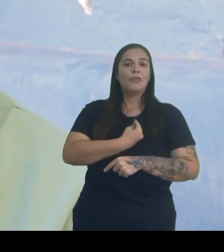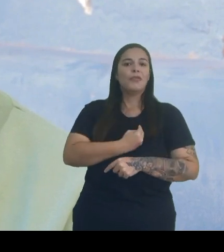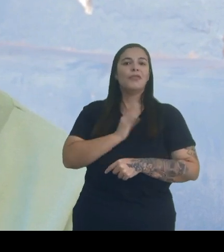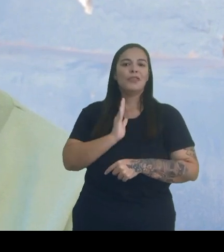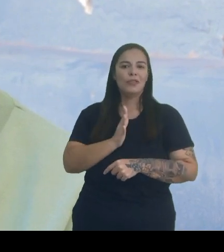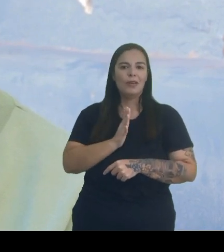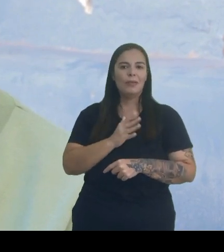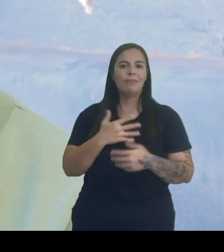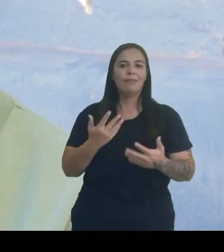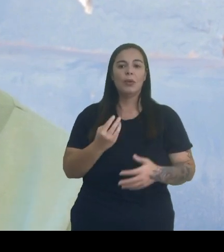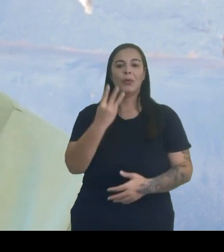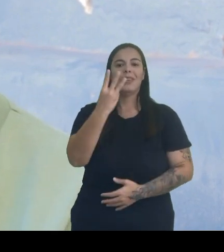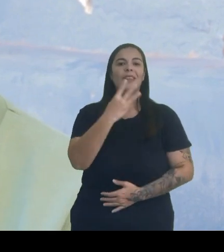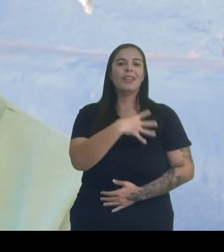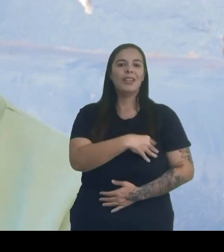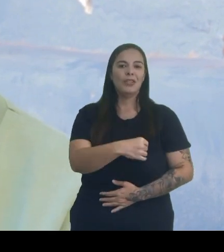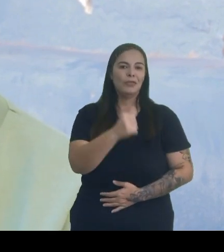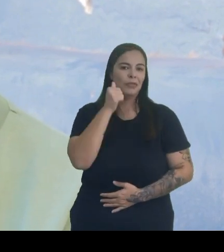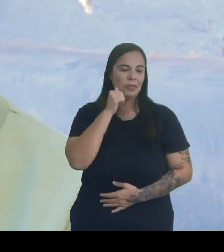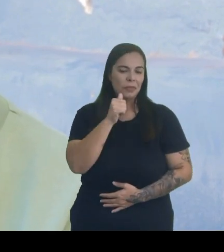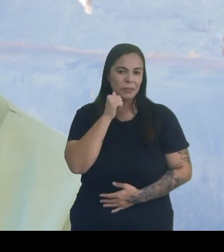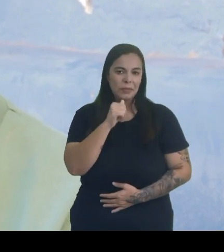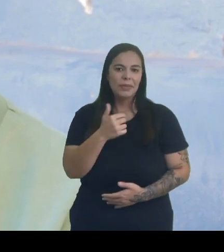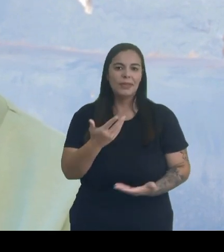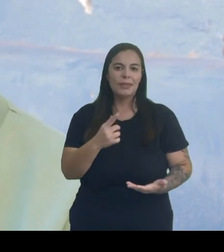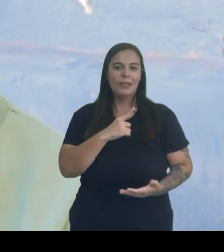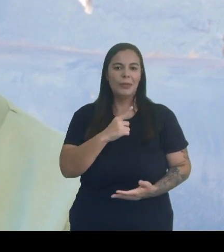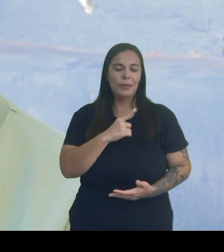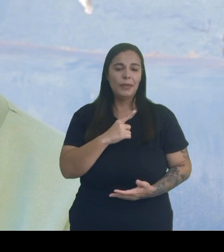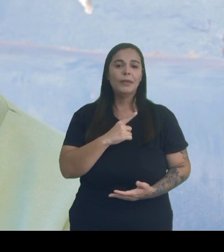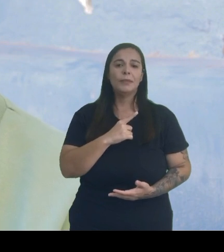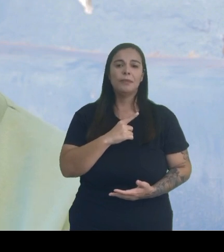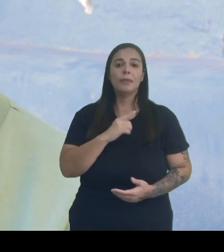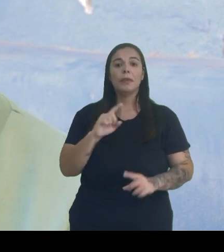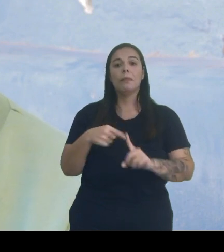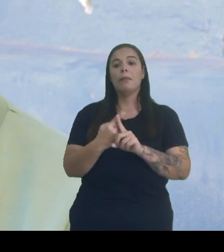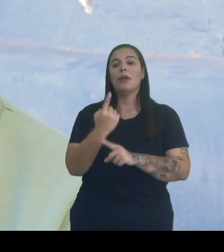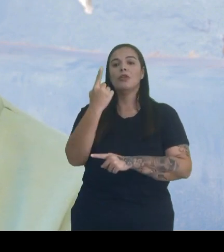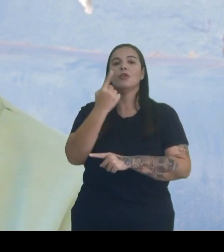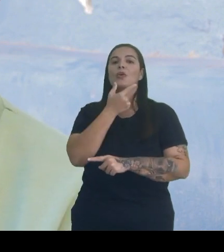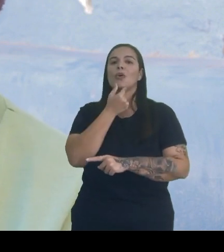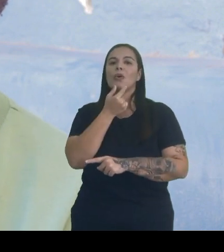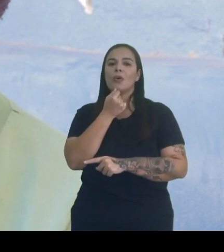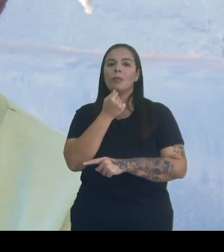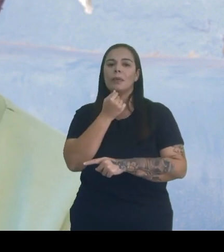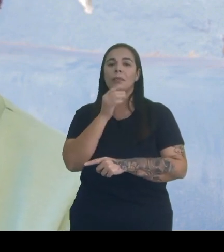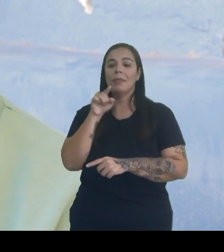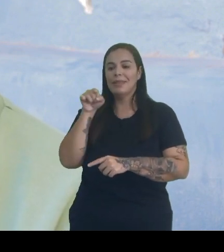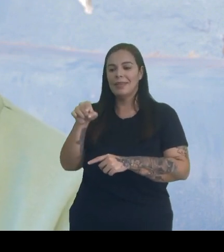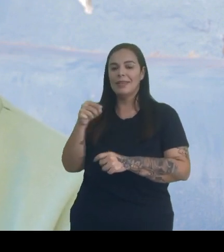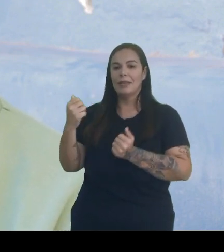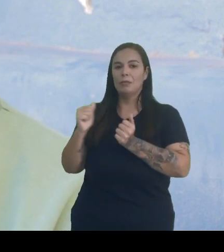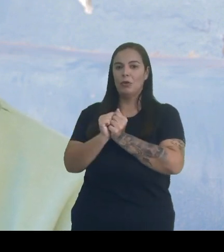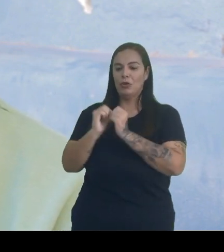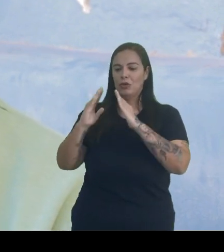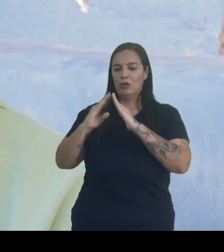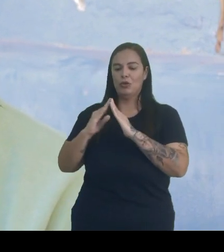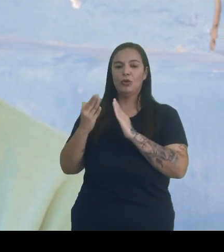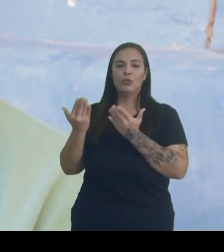que 3 filhas mulher, né? E um rapaz, que hoje em dia só mora comigo ele.